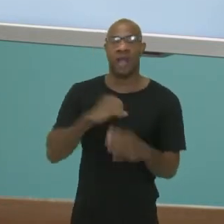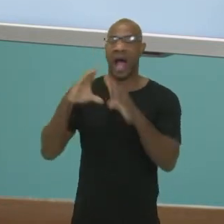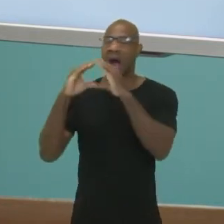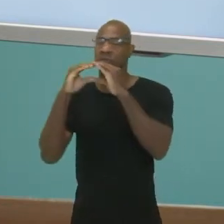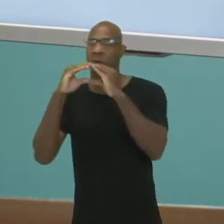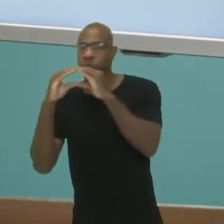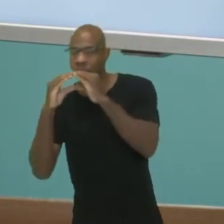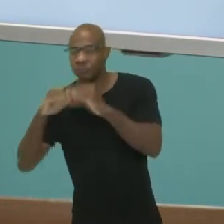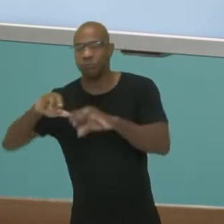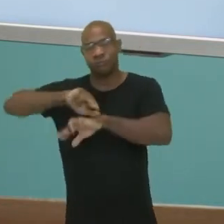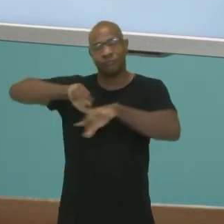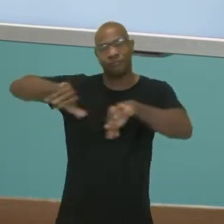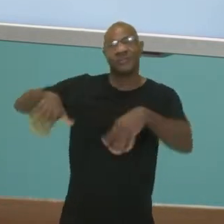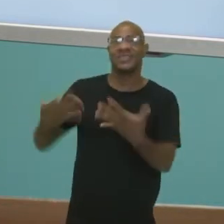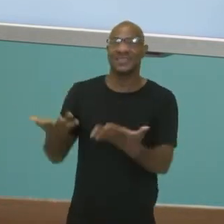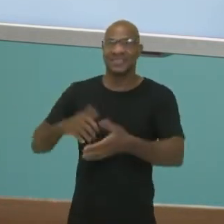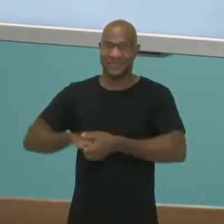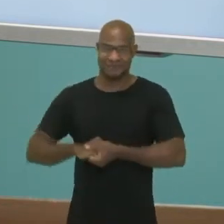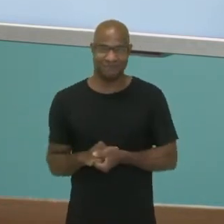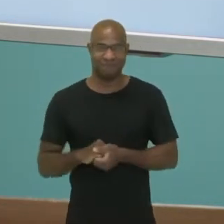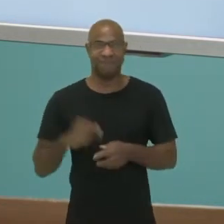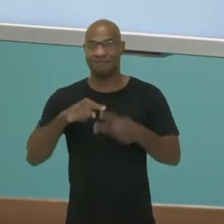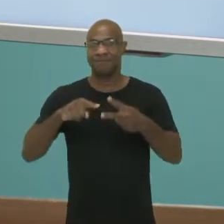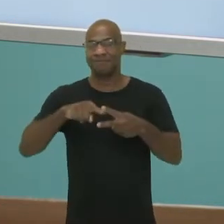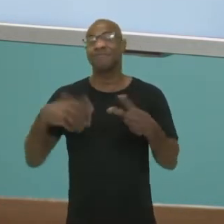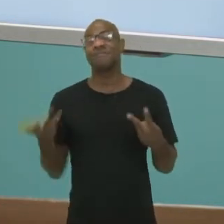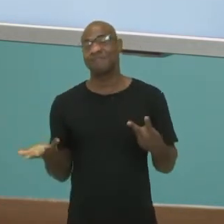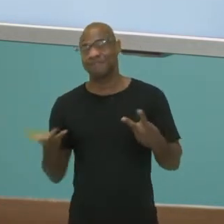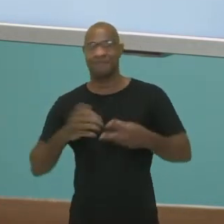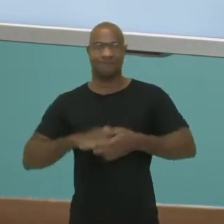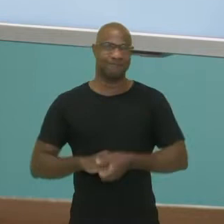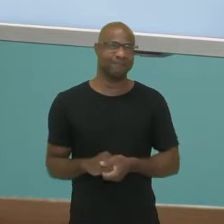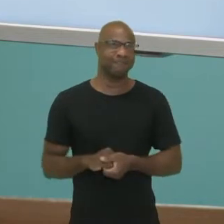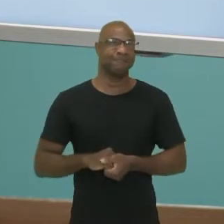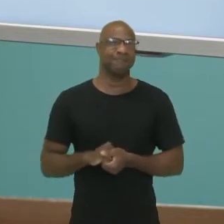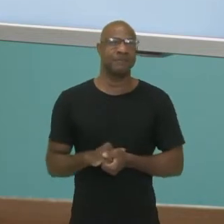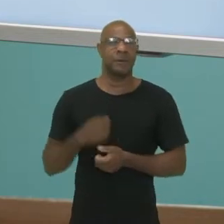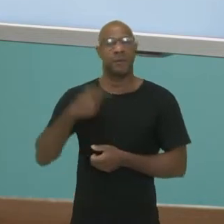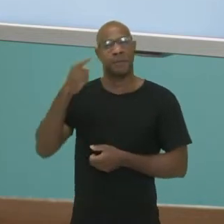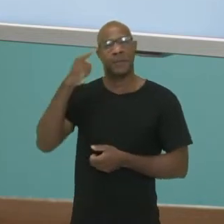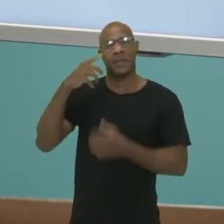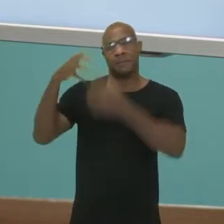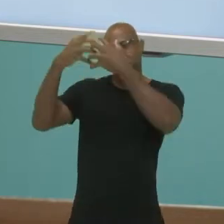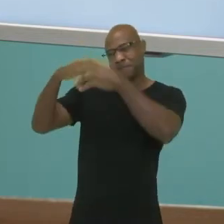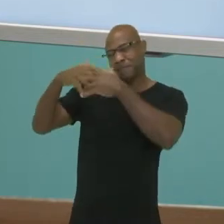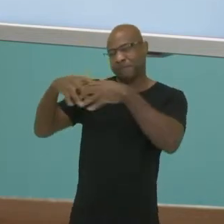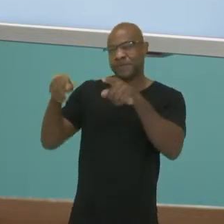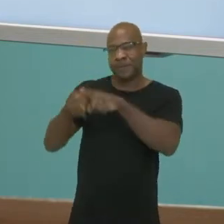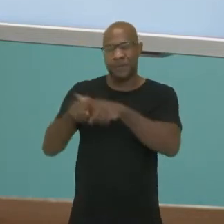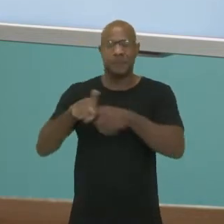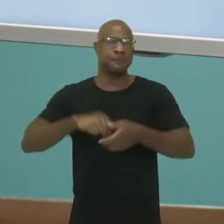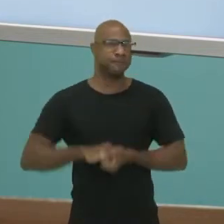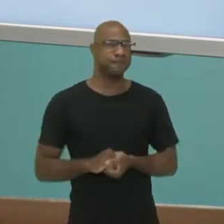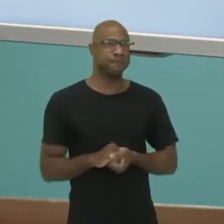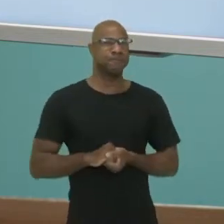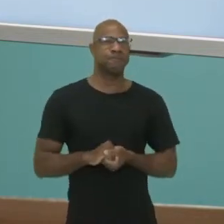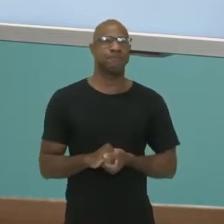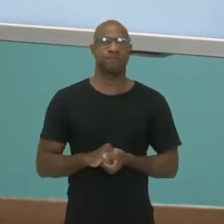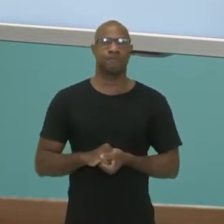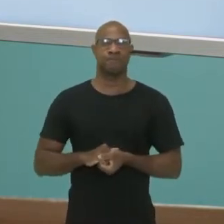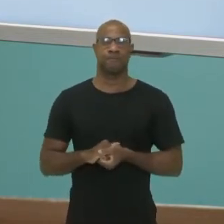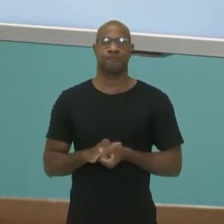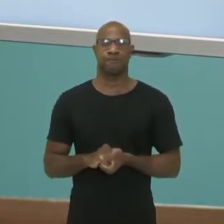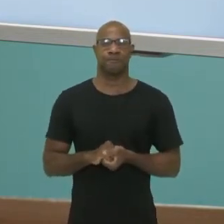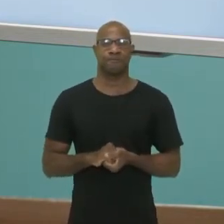gusta comidas dulces, tá bem? Vamos a reflexionar. Todos os dias nos tocam